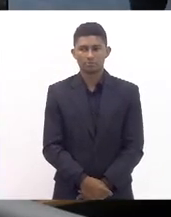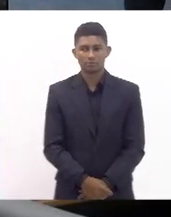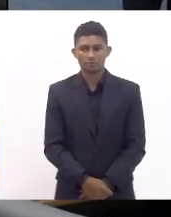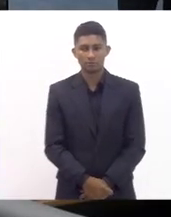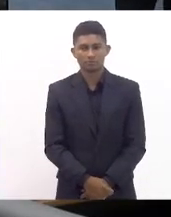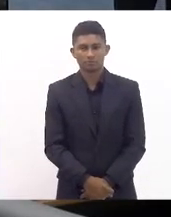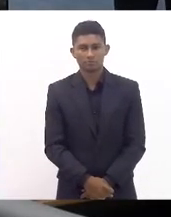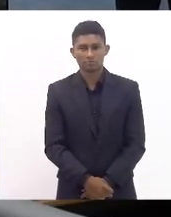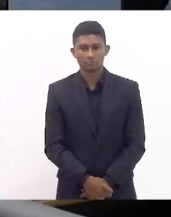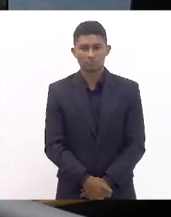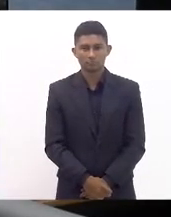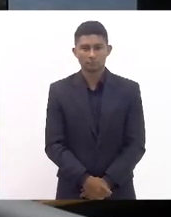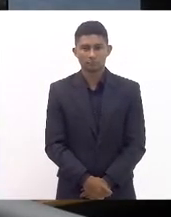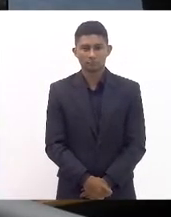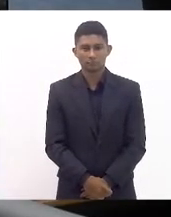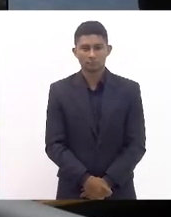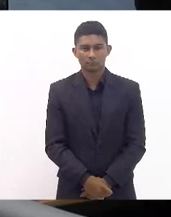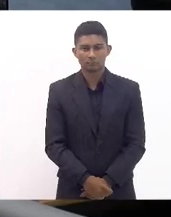Ele...